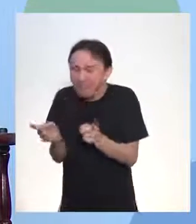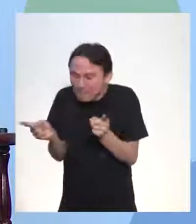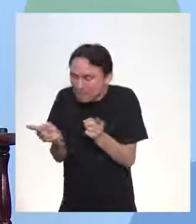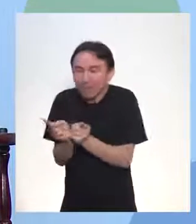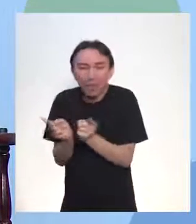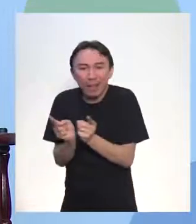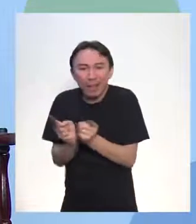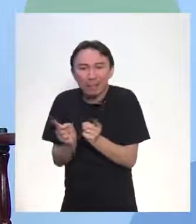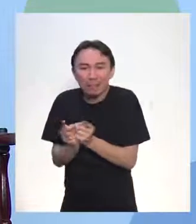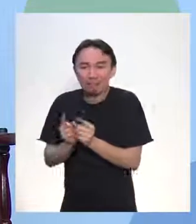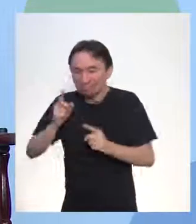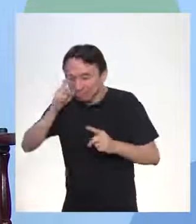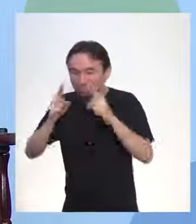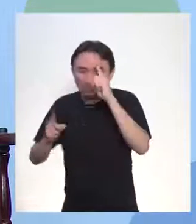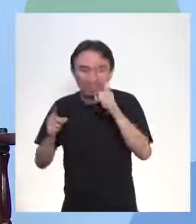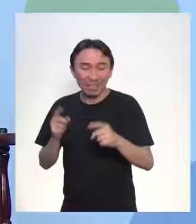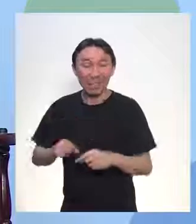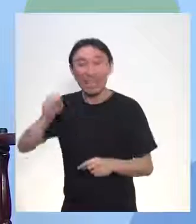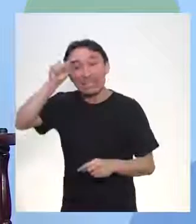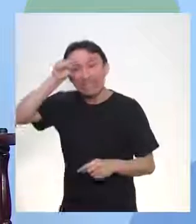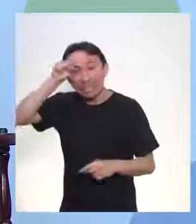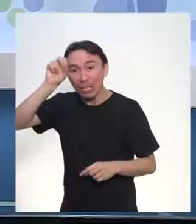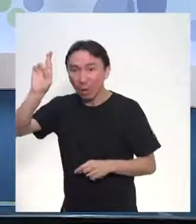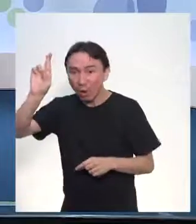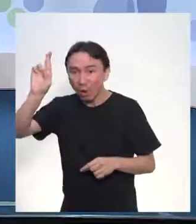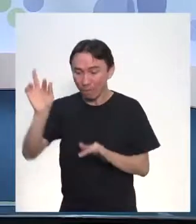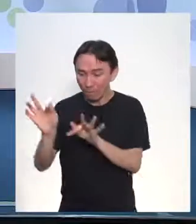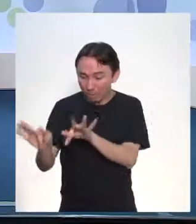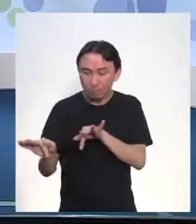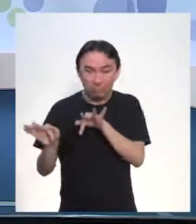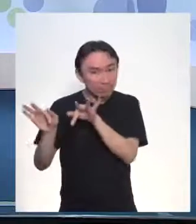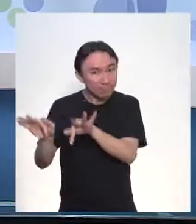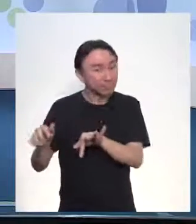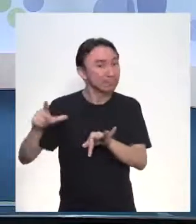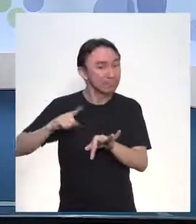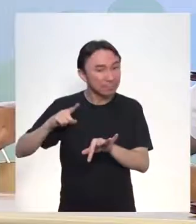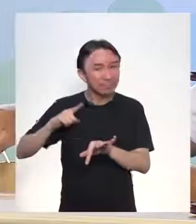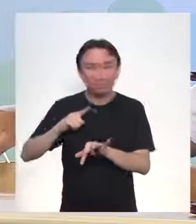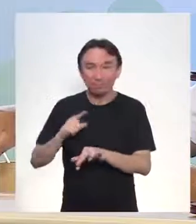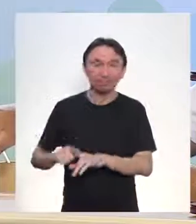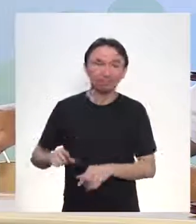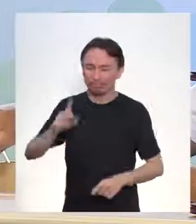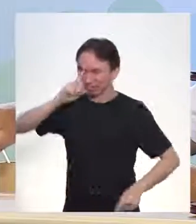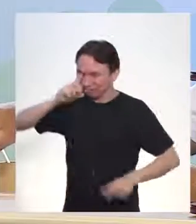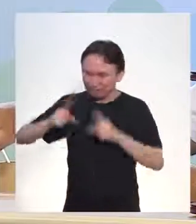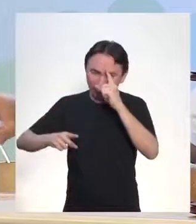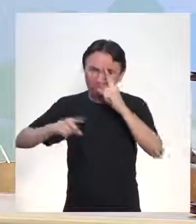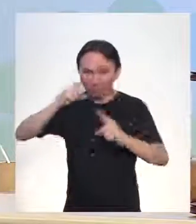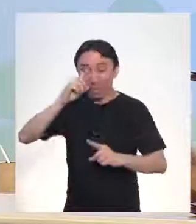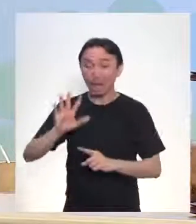feudal tinha controle absoluto, porém, no nosso esquema aqui, ele está submisso ao rei.